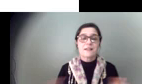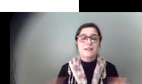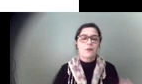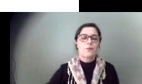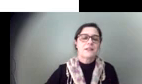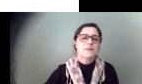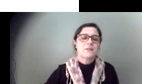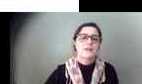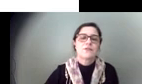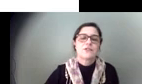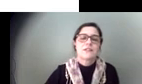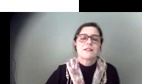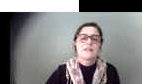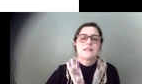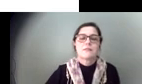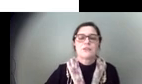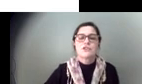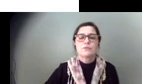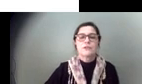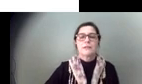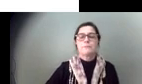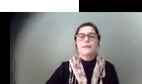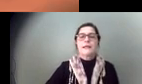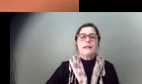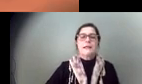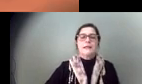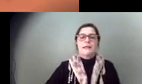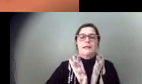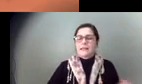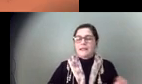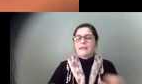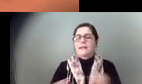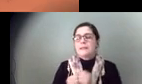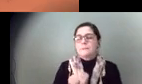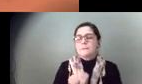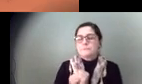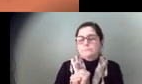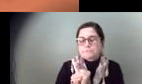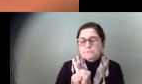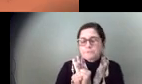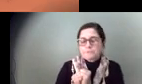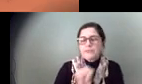esses acompanhamentos, digamos assim, para a gente poder